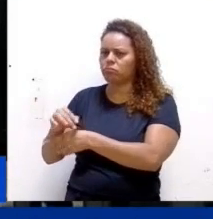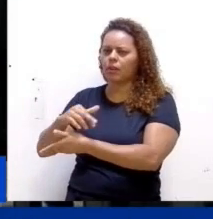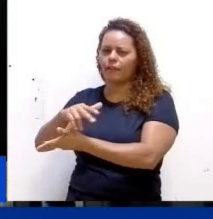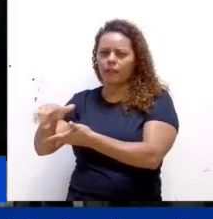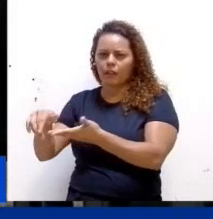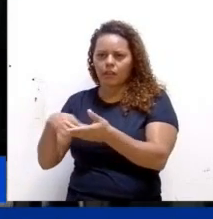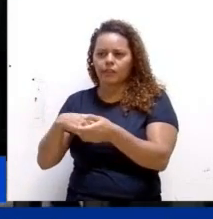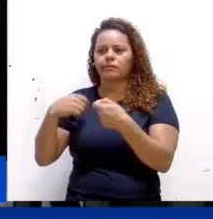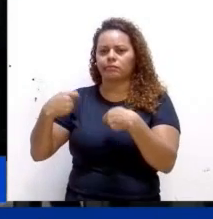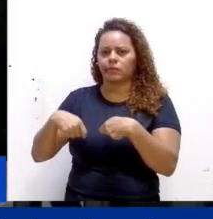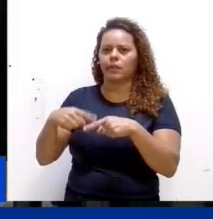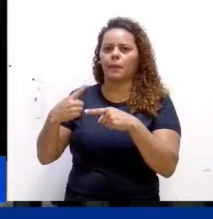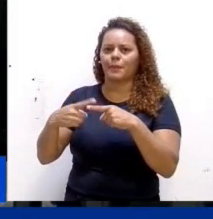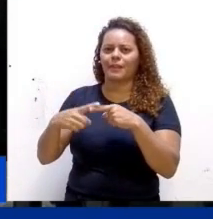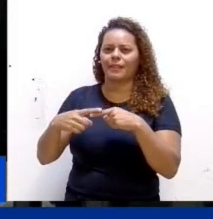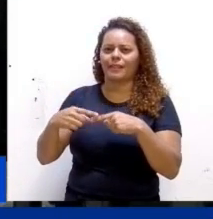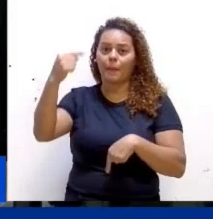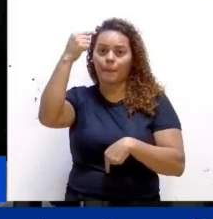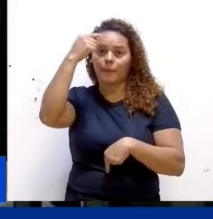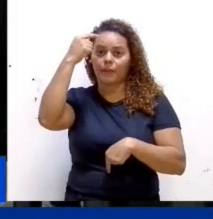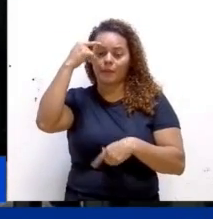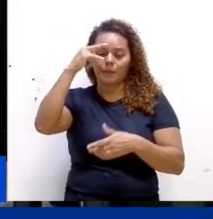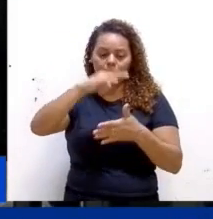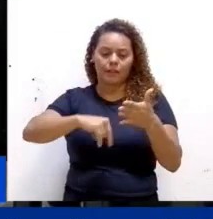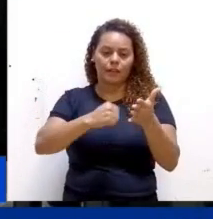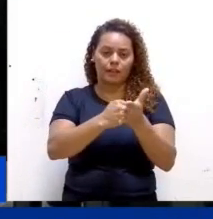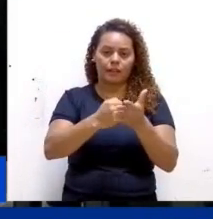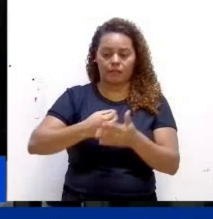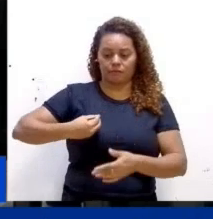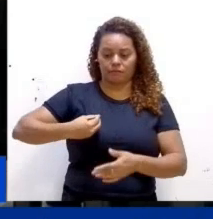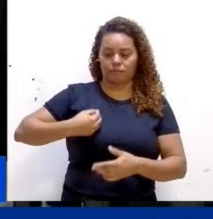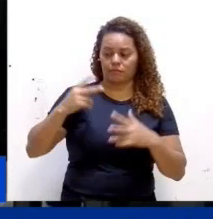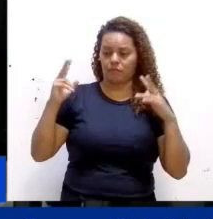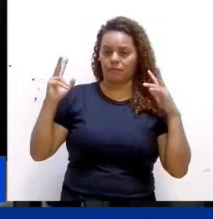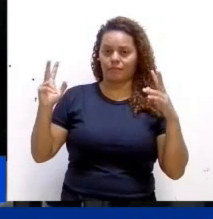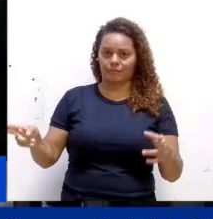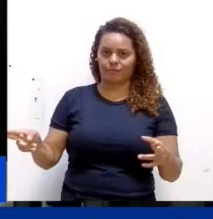a intenção é a mesma, comunhão de vida.